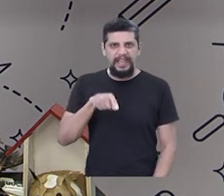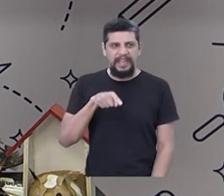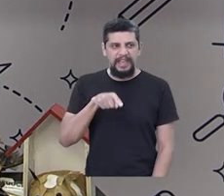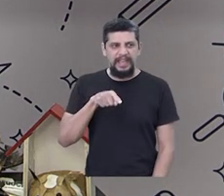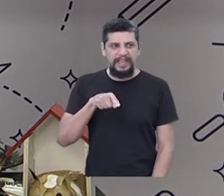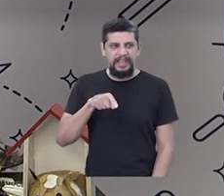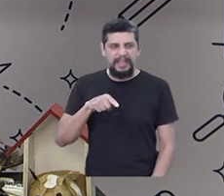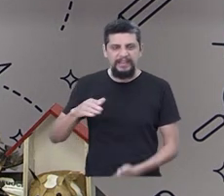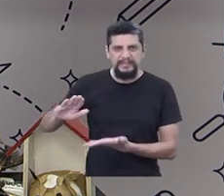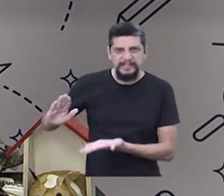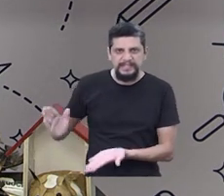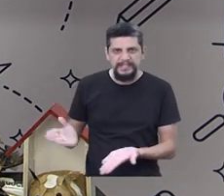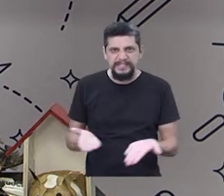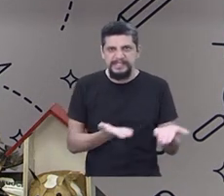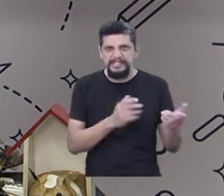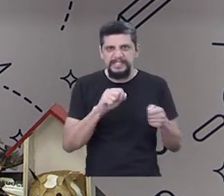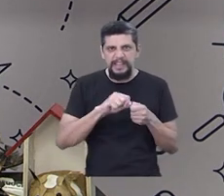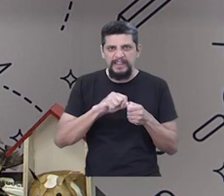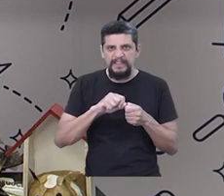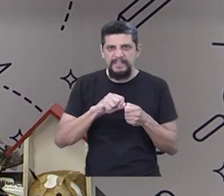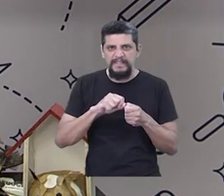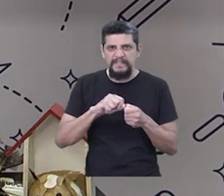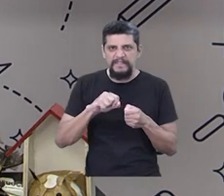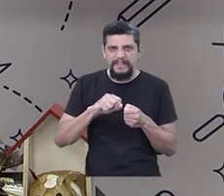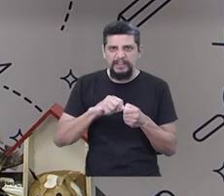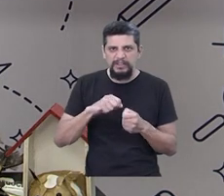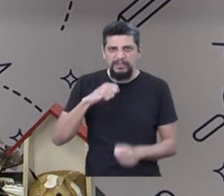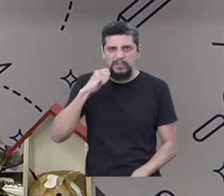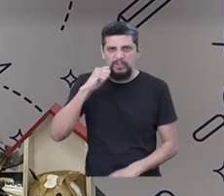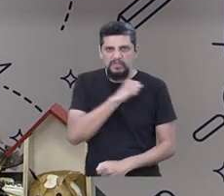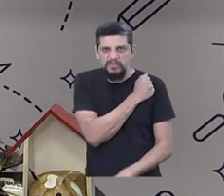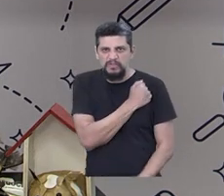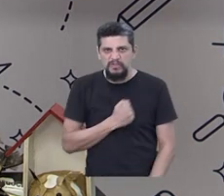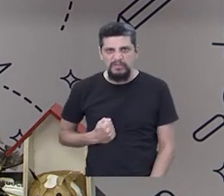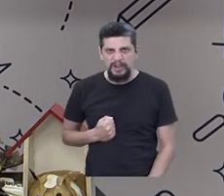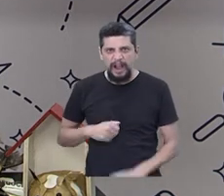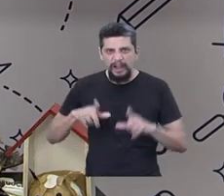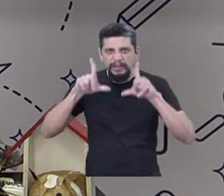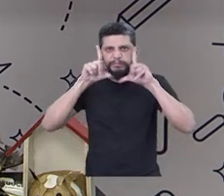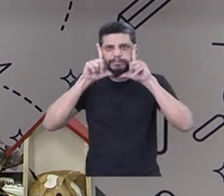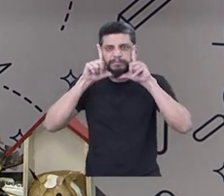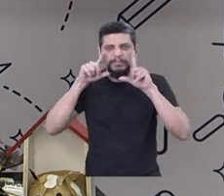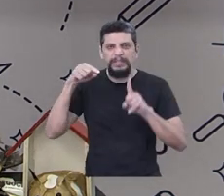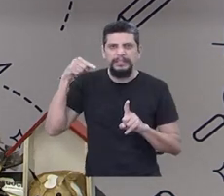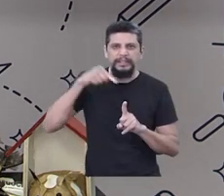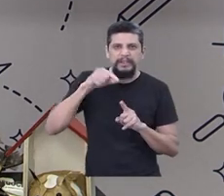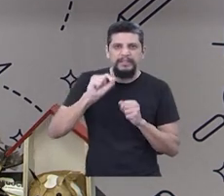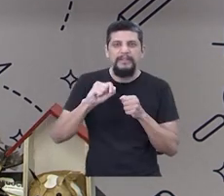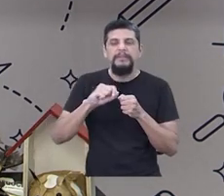Ela vai atrás de quem fez? Será? Então vamos ver.